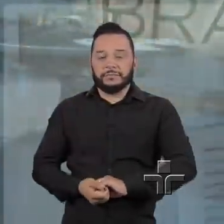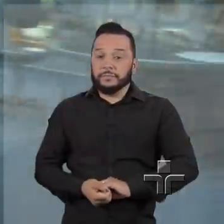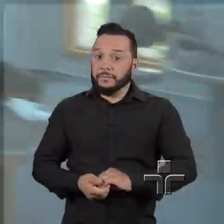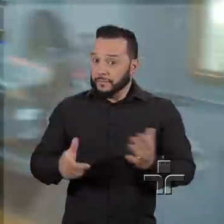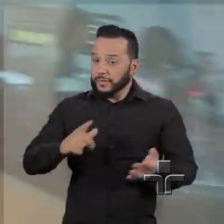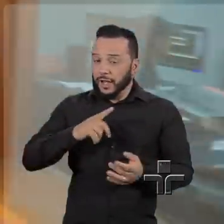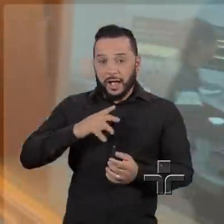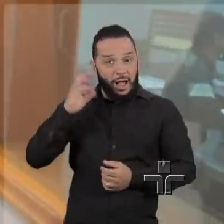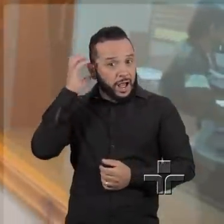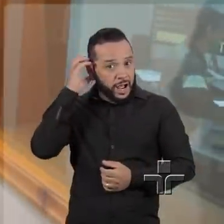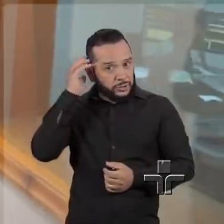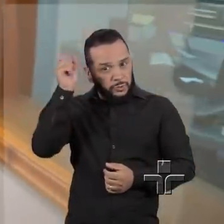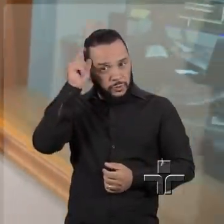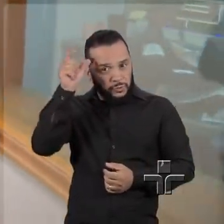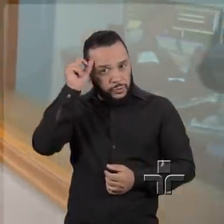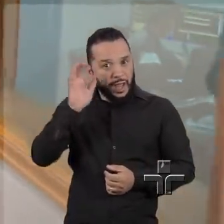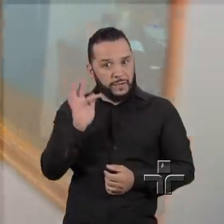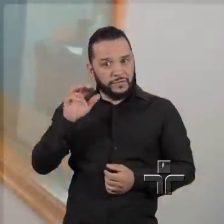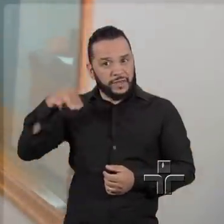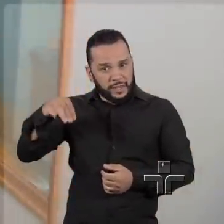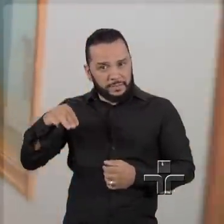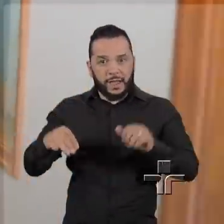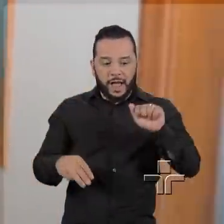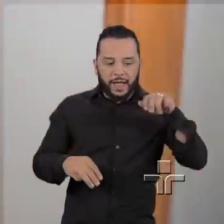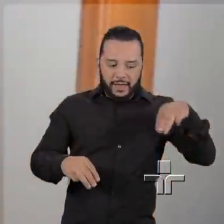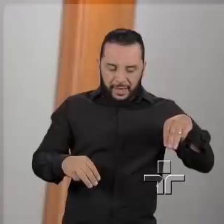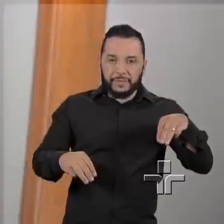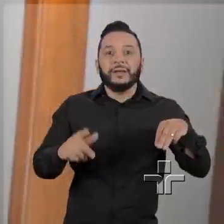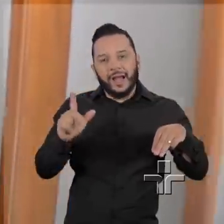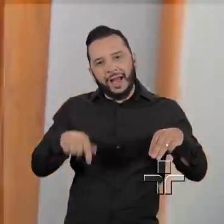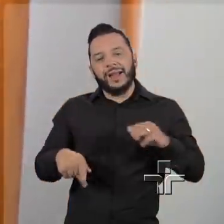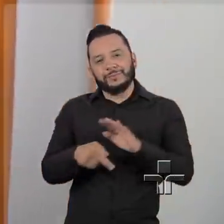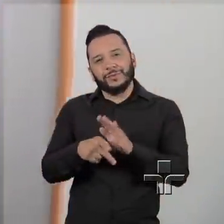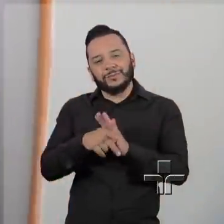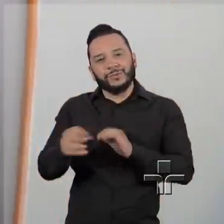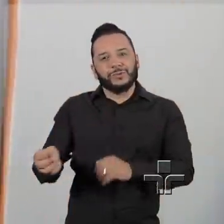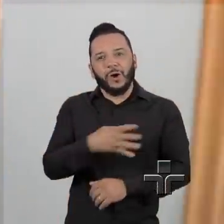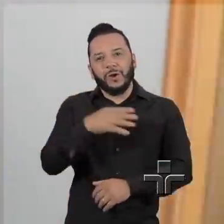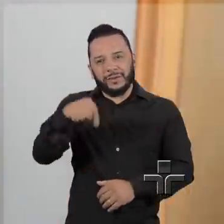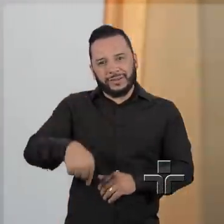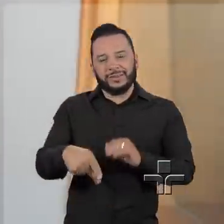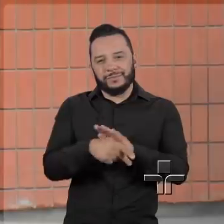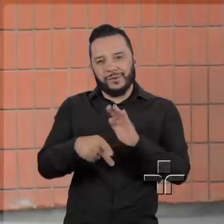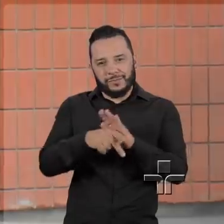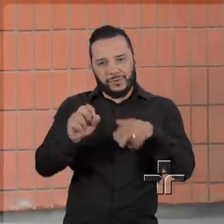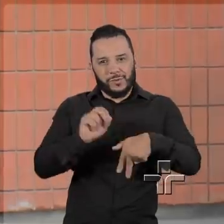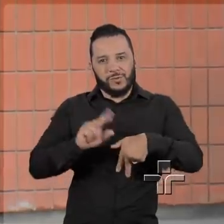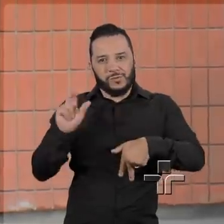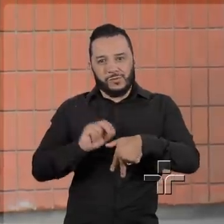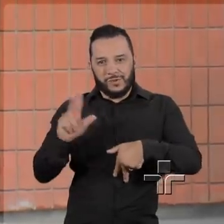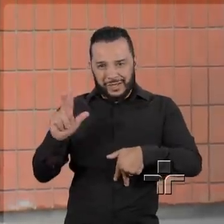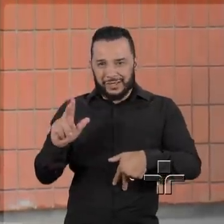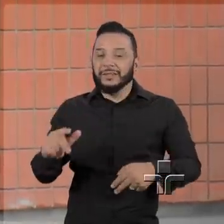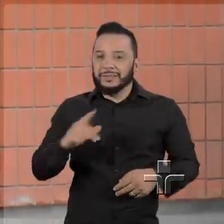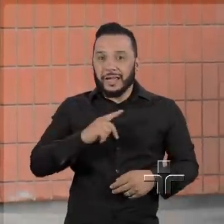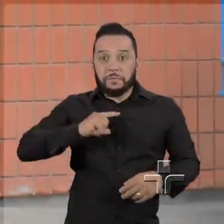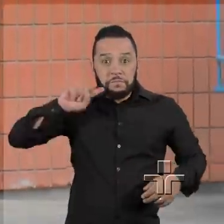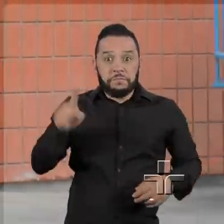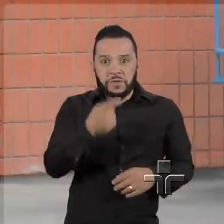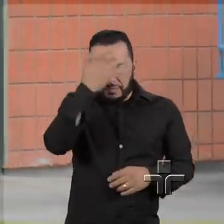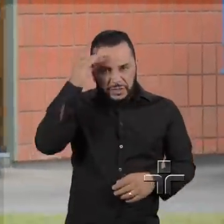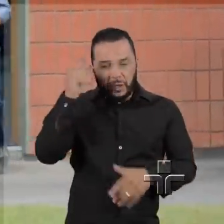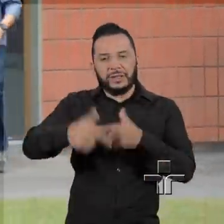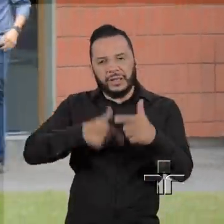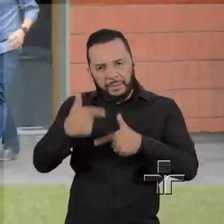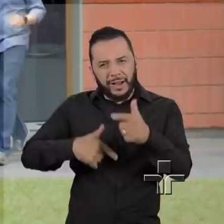As rádios Cultura FM e AM são as nossas irmãs mais novas aqui na Fundação Padre Anchieta. Mais de 1000 colaboradores